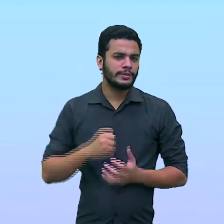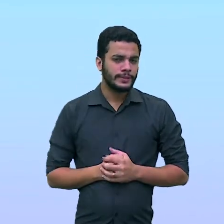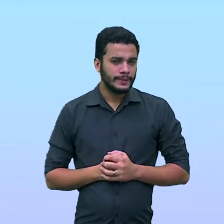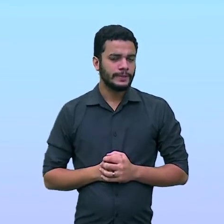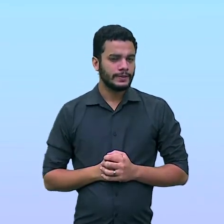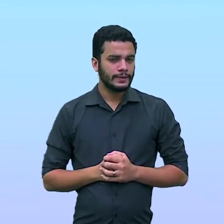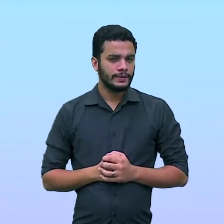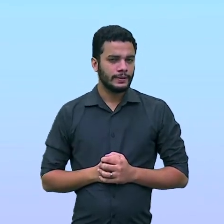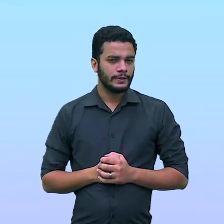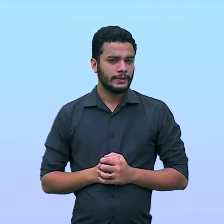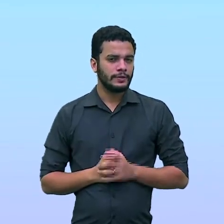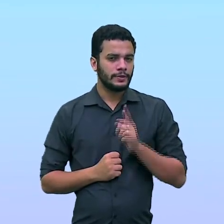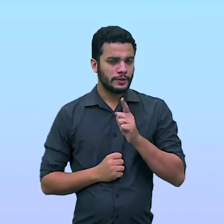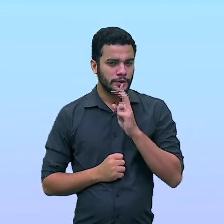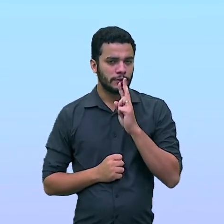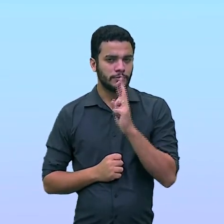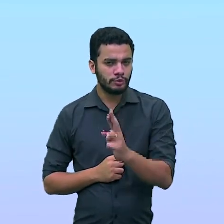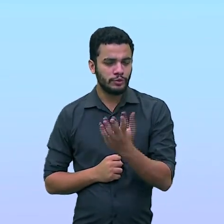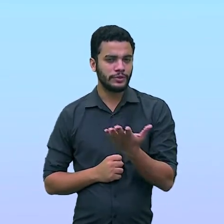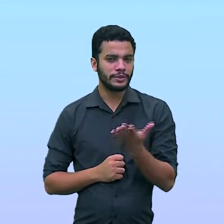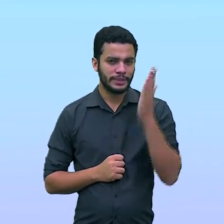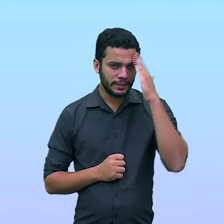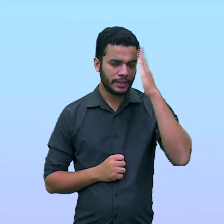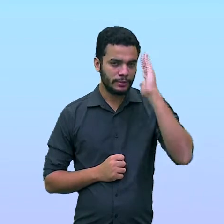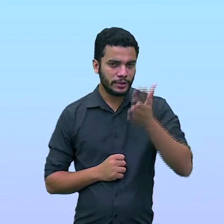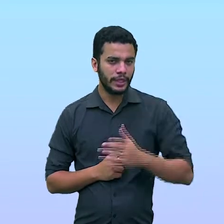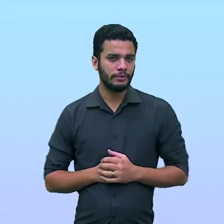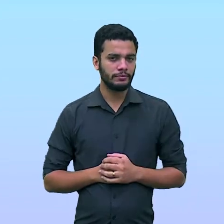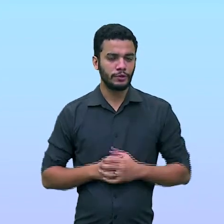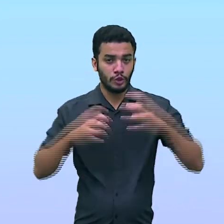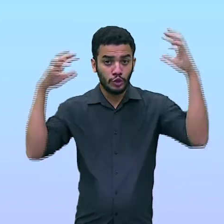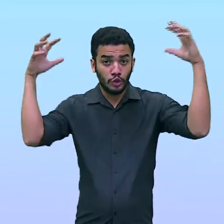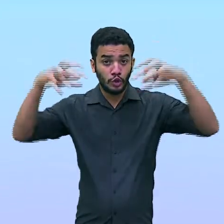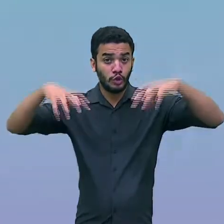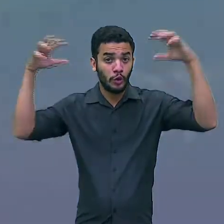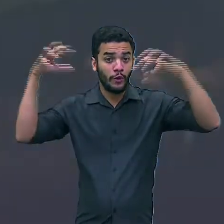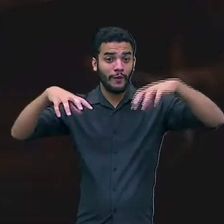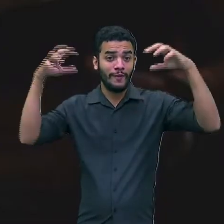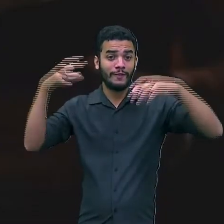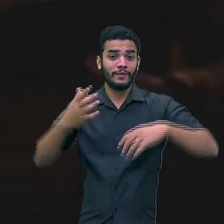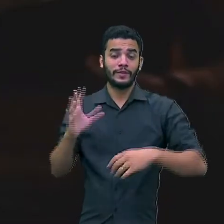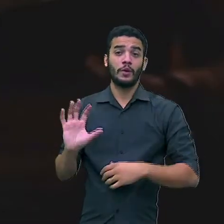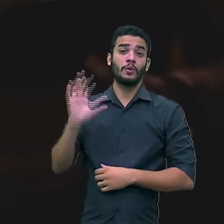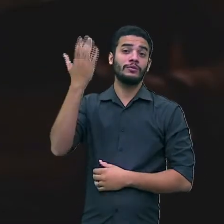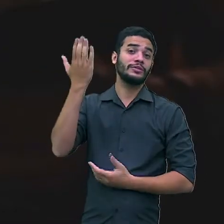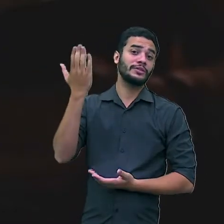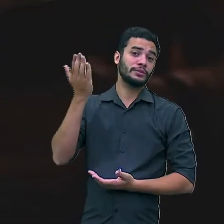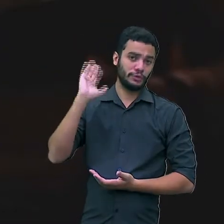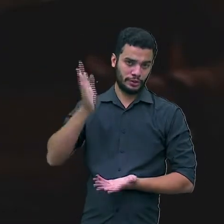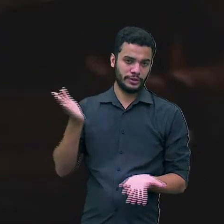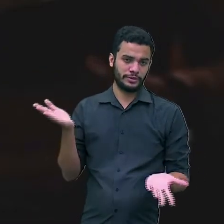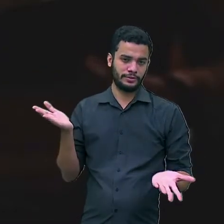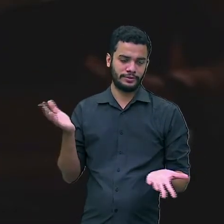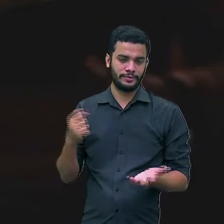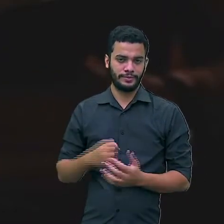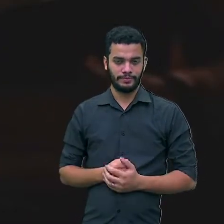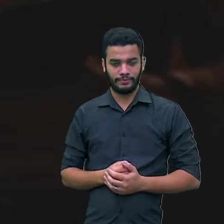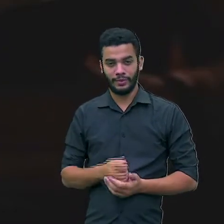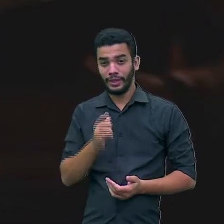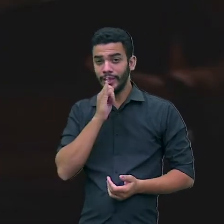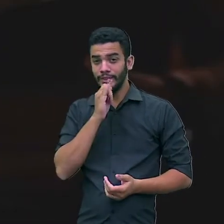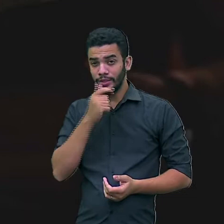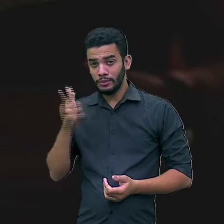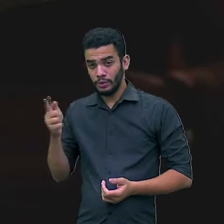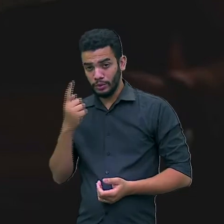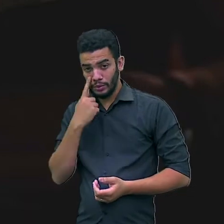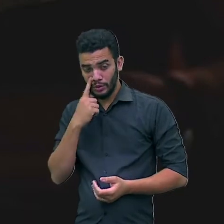é? Você é capaz de responder para mim? O verbo chovia, né? Vamos a mais uma aqui. Esse livro é